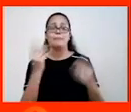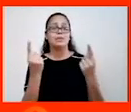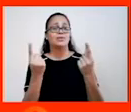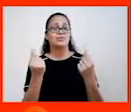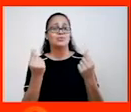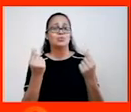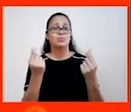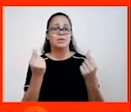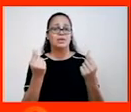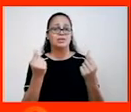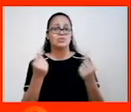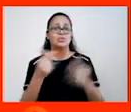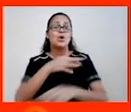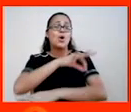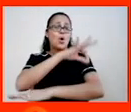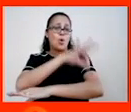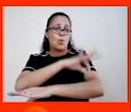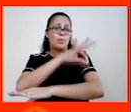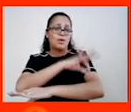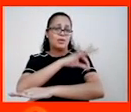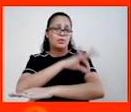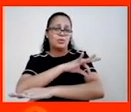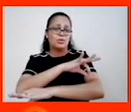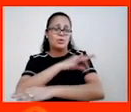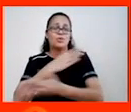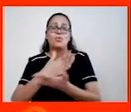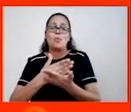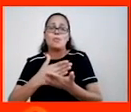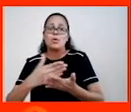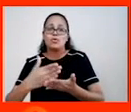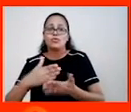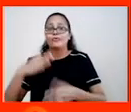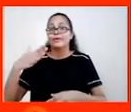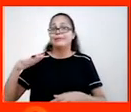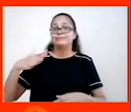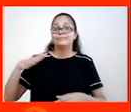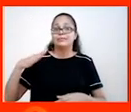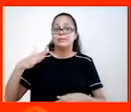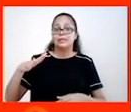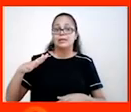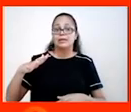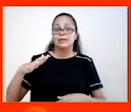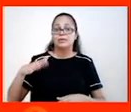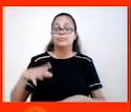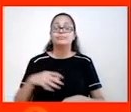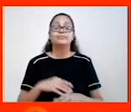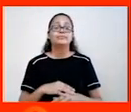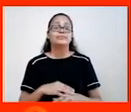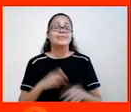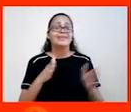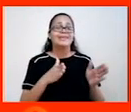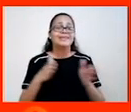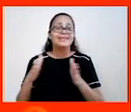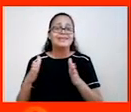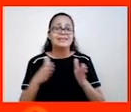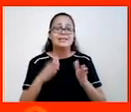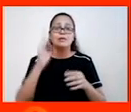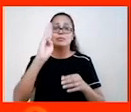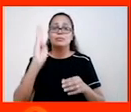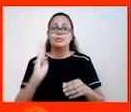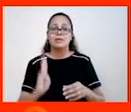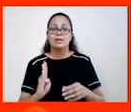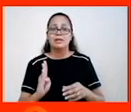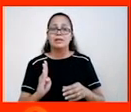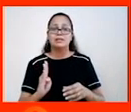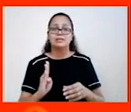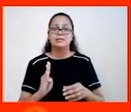preços. O petróleo então começou a se tornar caro, certo? Nesse período, o Brasil então começou a gastar